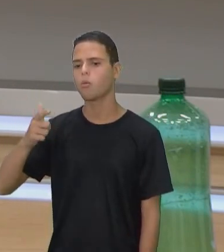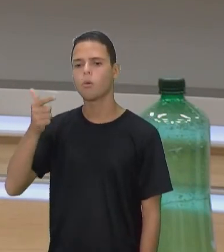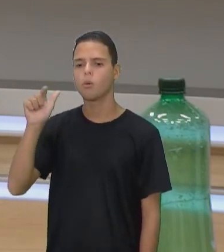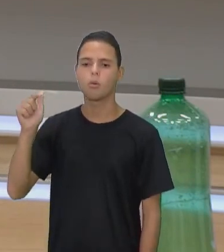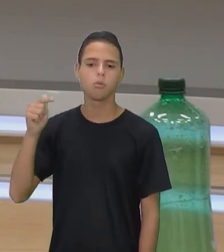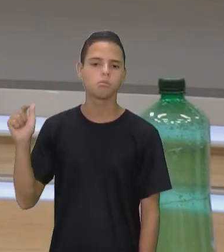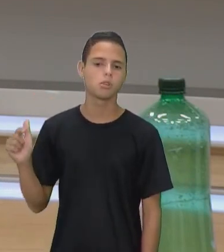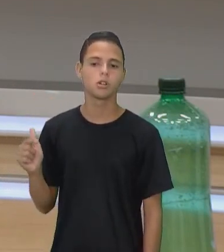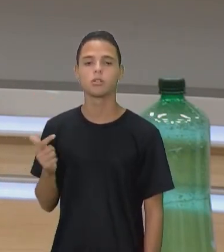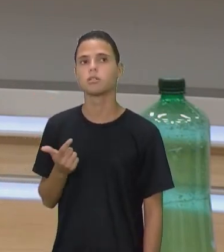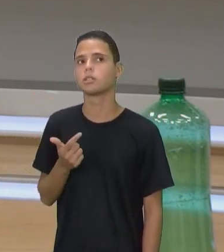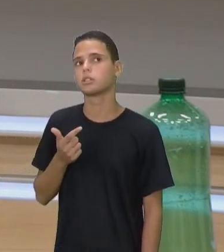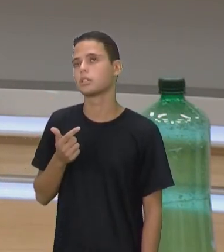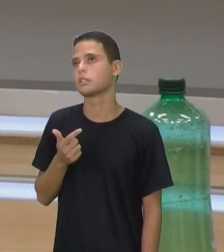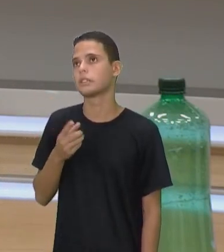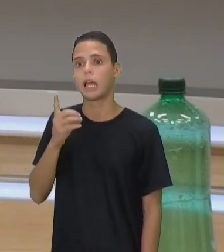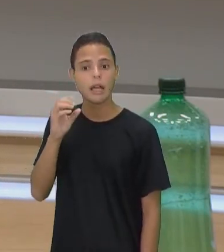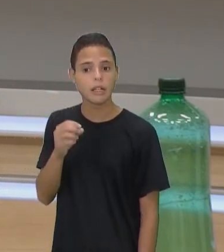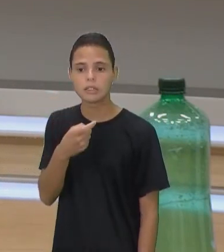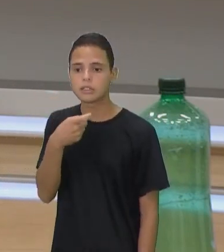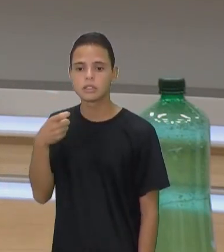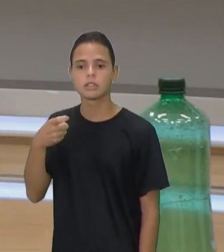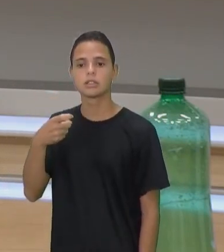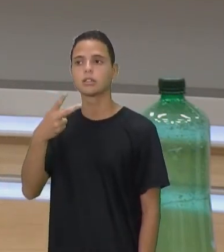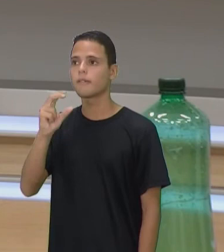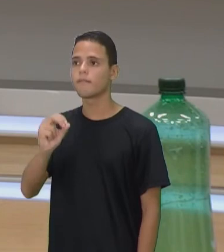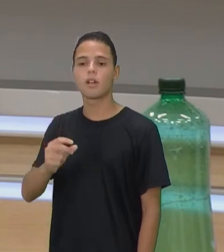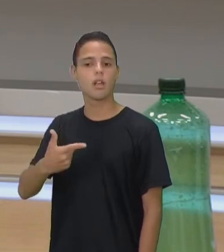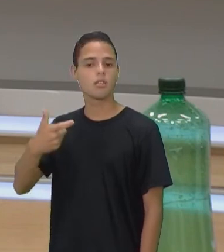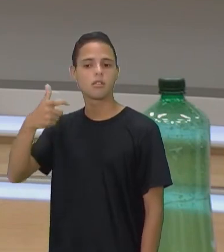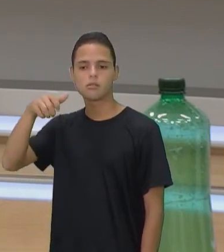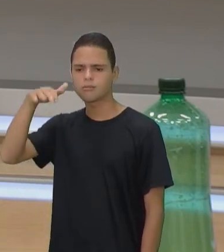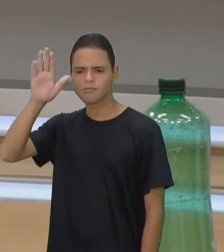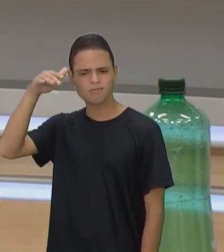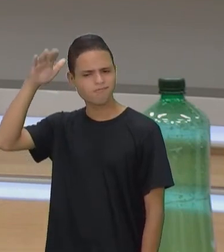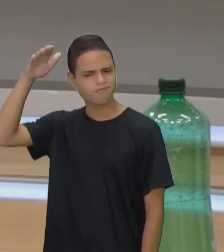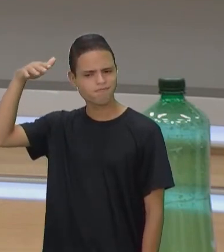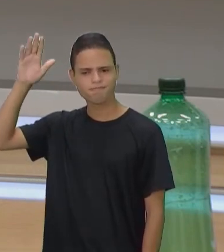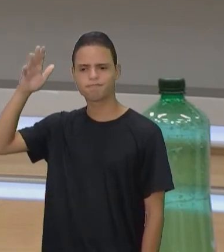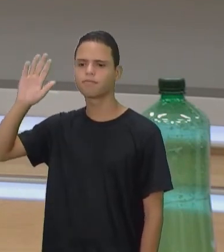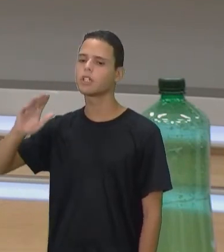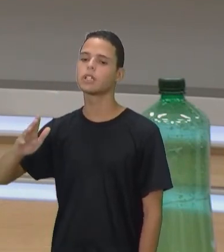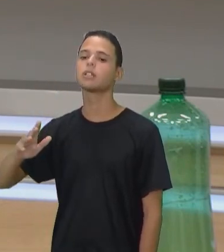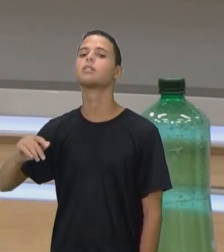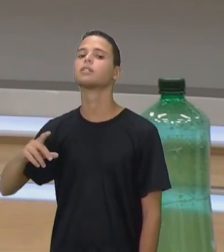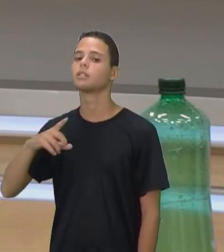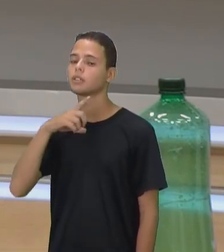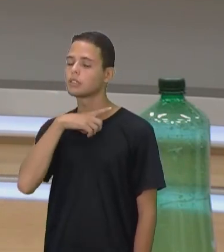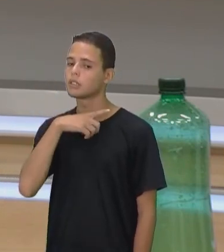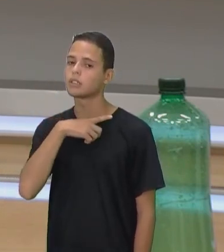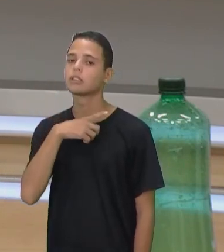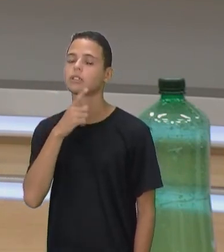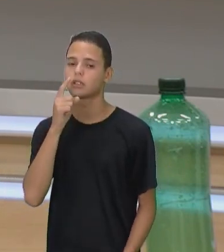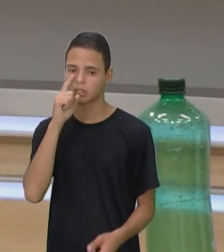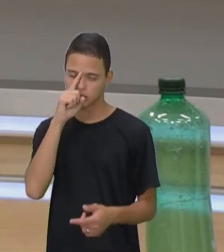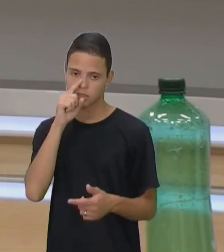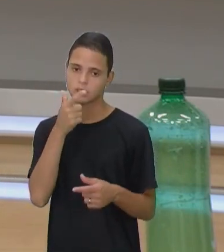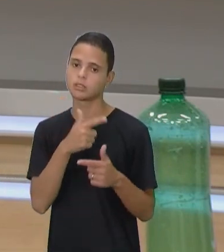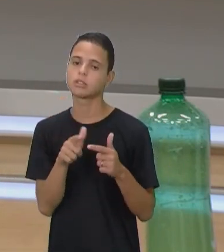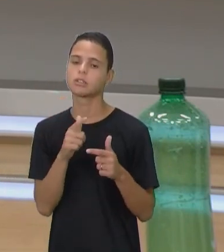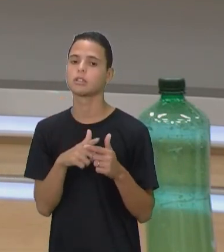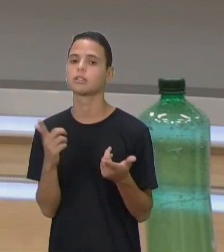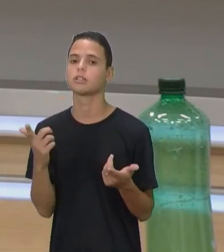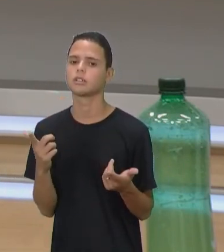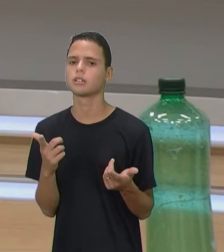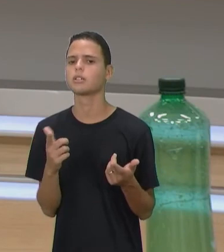para 1000x, vai para 10.000x de uma só vez. A gente quebra o ciclo natural. Então, se eu for colocar assim, o que